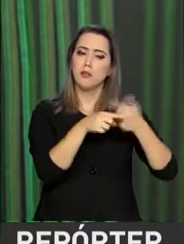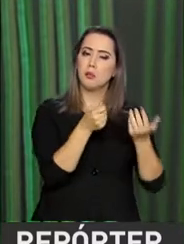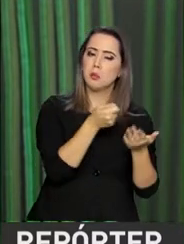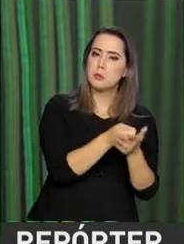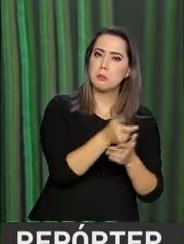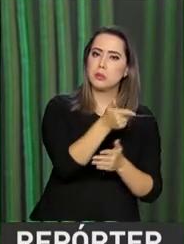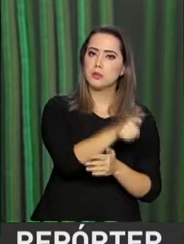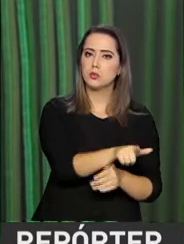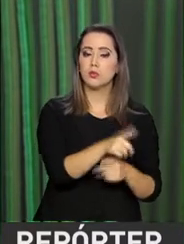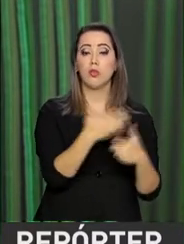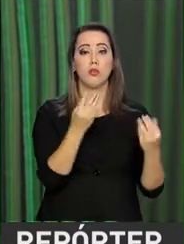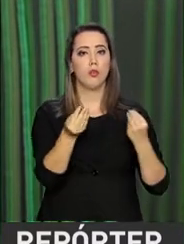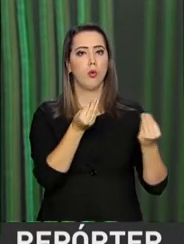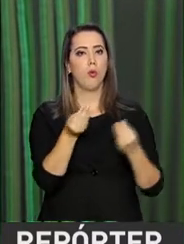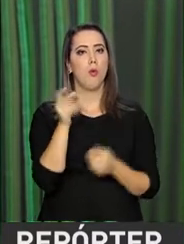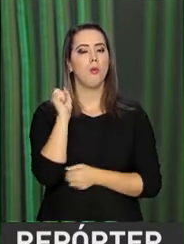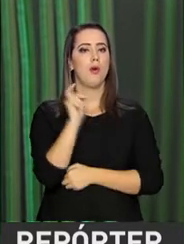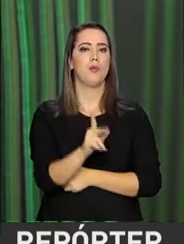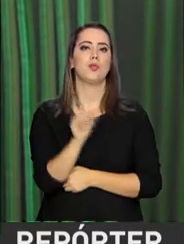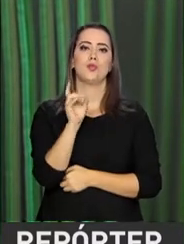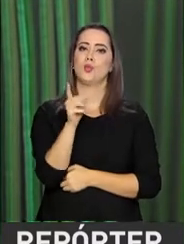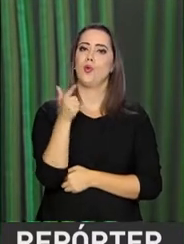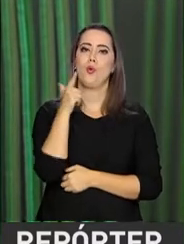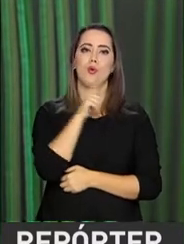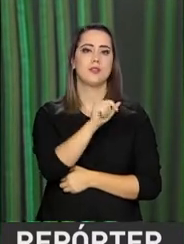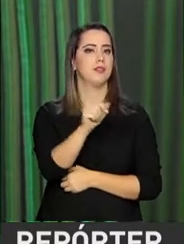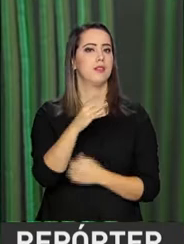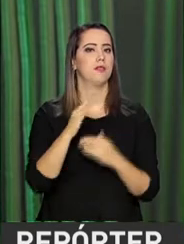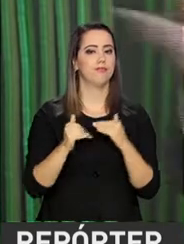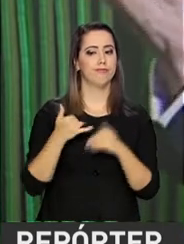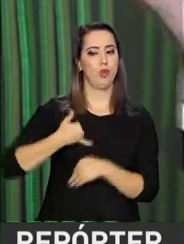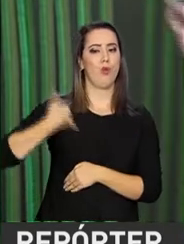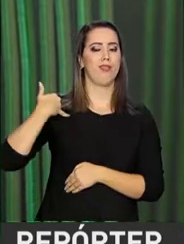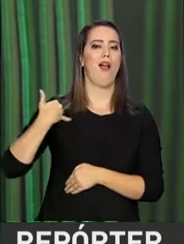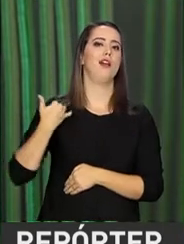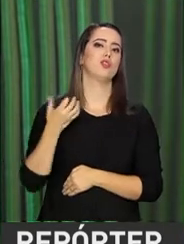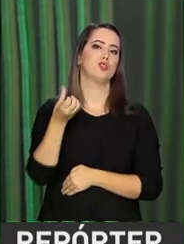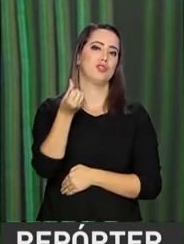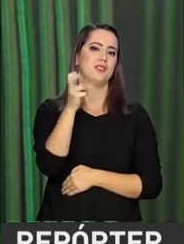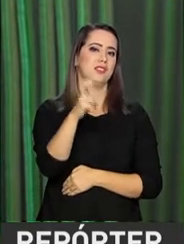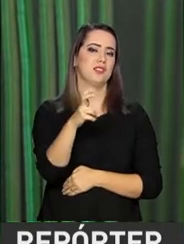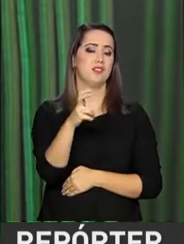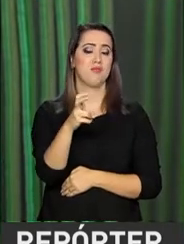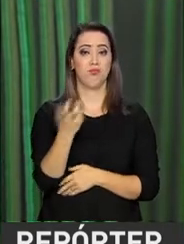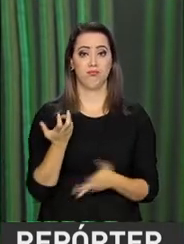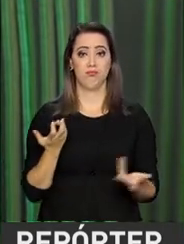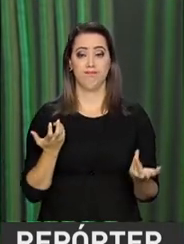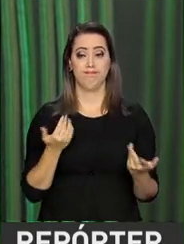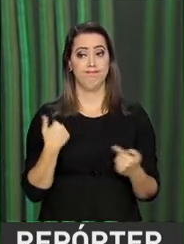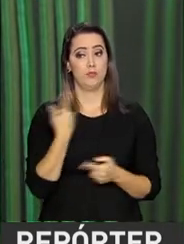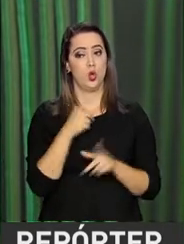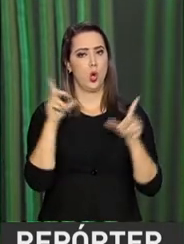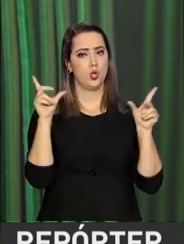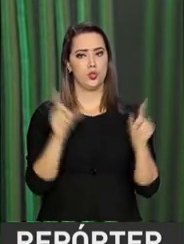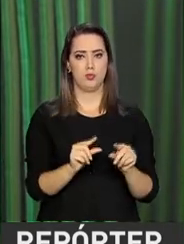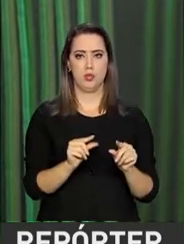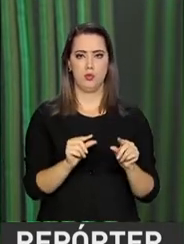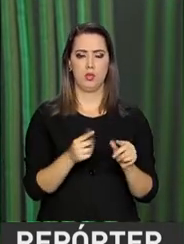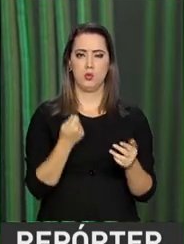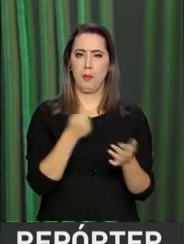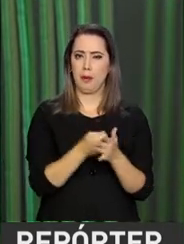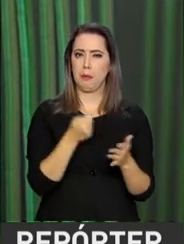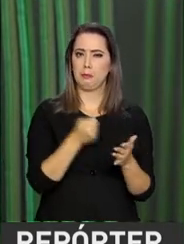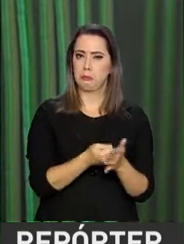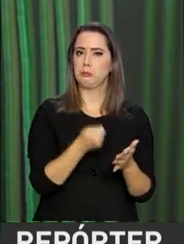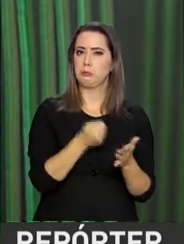alcançar a aposentadoria só alcançam com 65 anos de idade ora se nós mesmos tempo